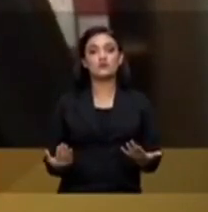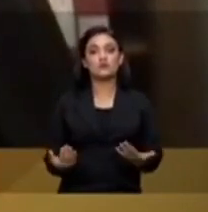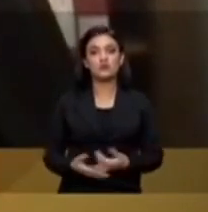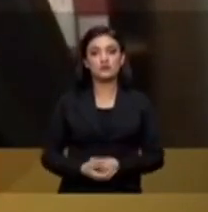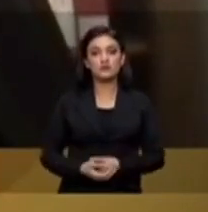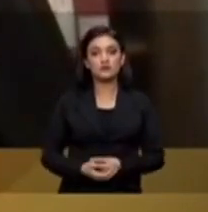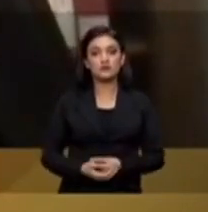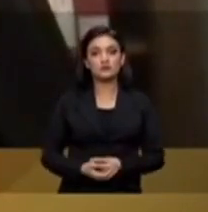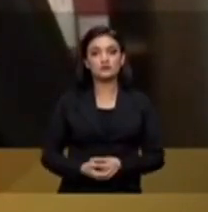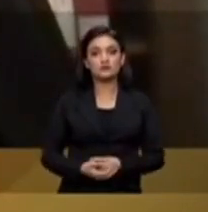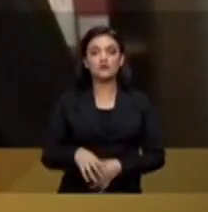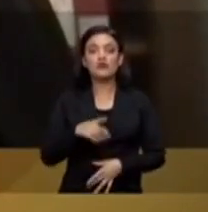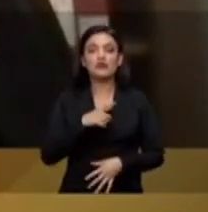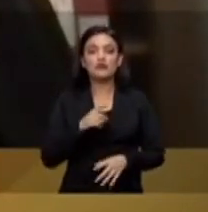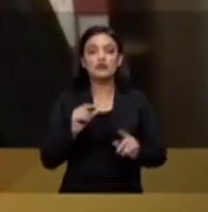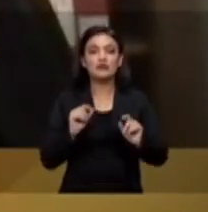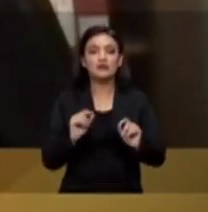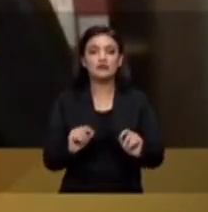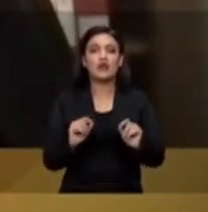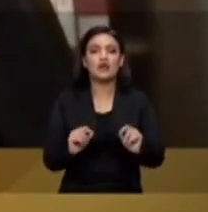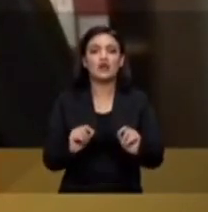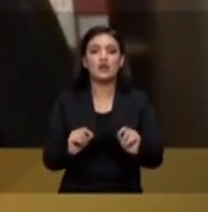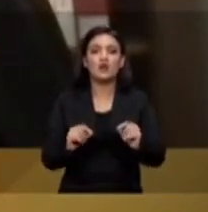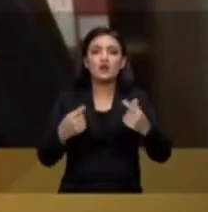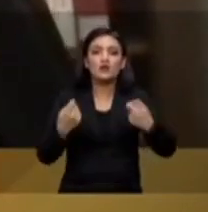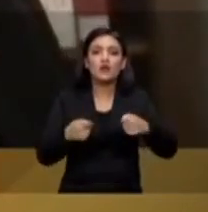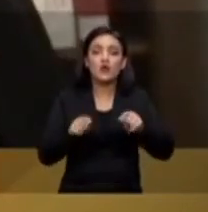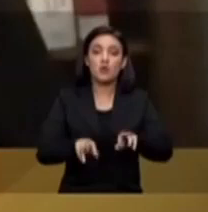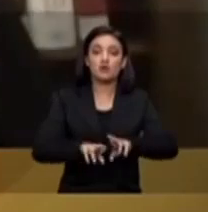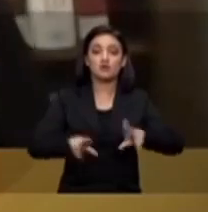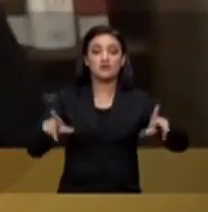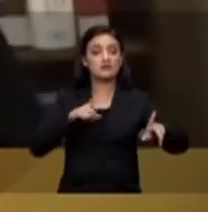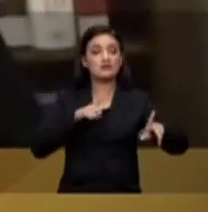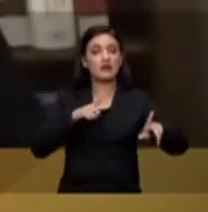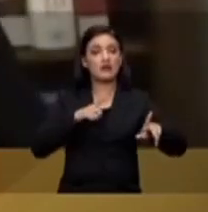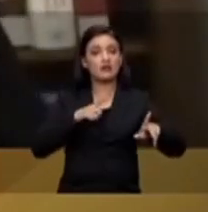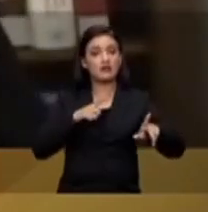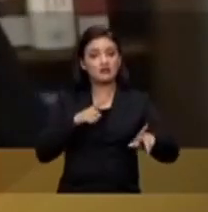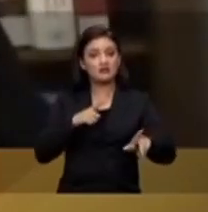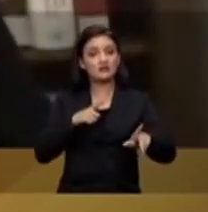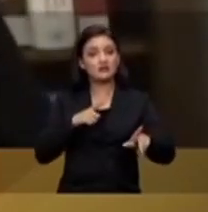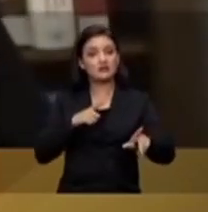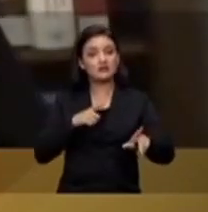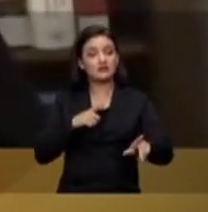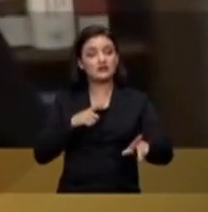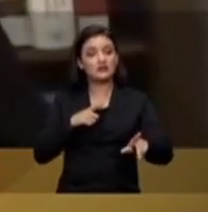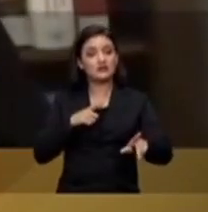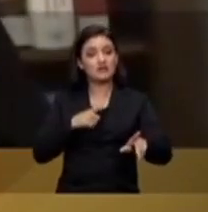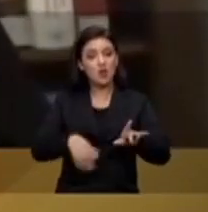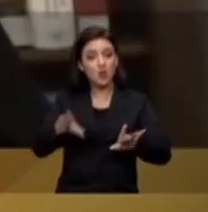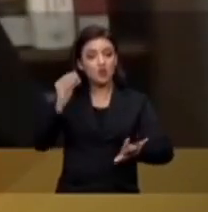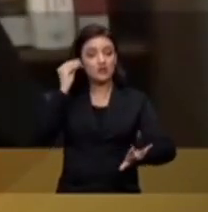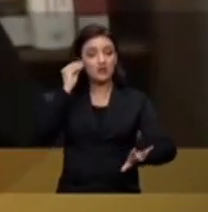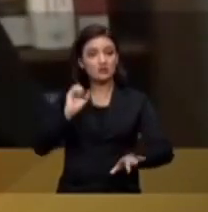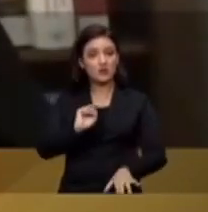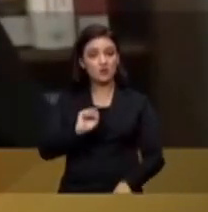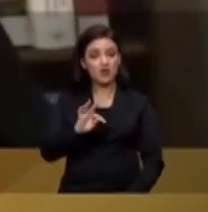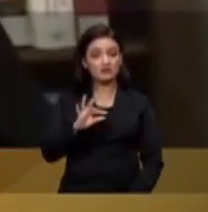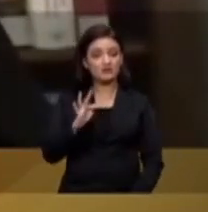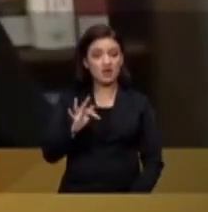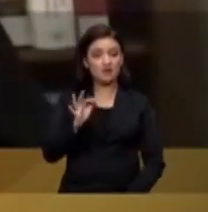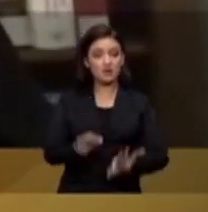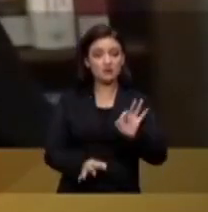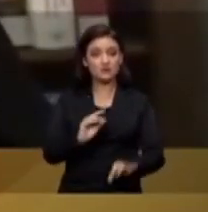também comporta a incidência de um distinguishing que afasta a interpretação conferida pelo Supremo Tribunal Federal no julgamento do